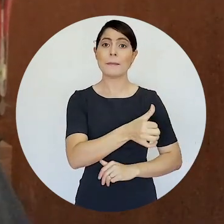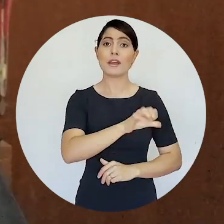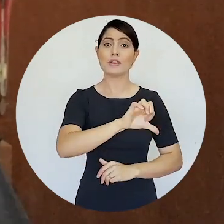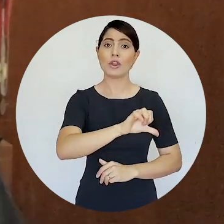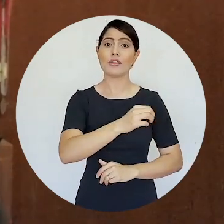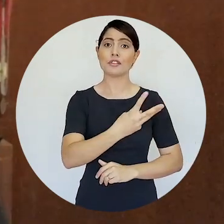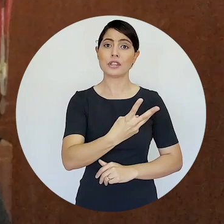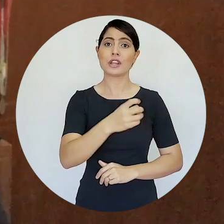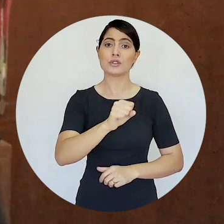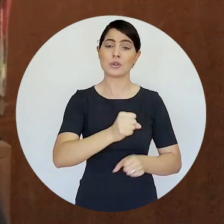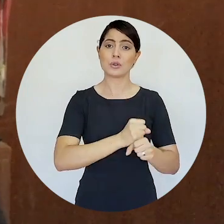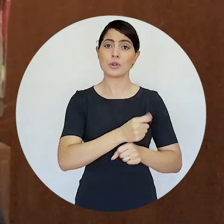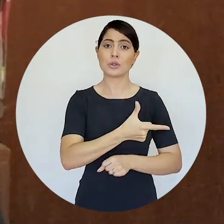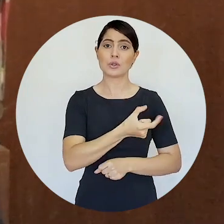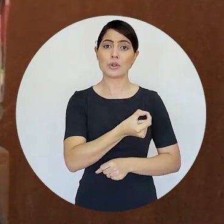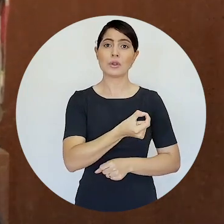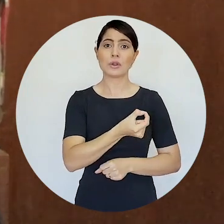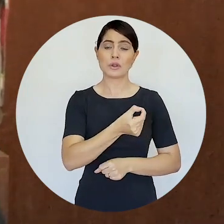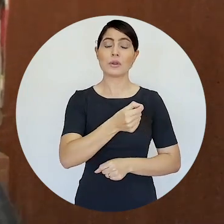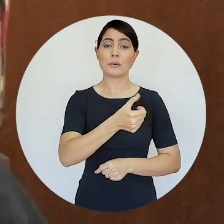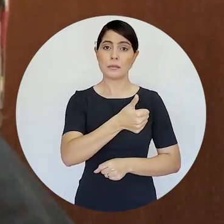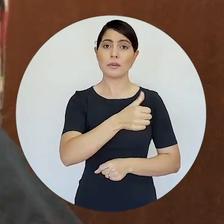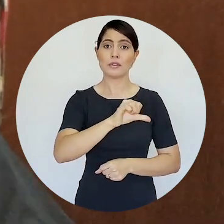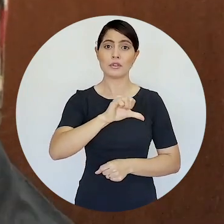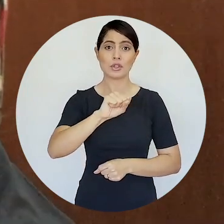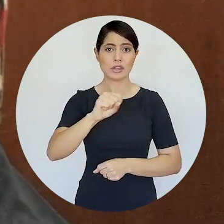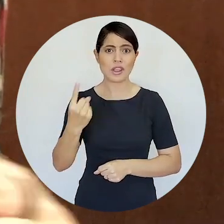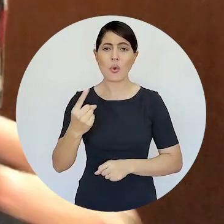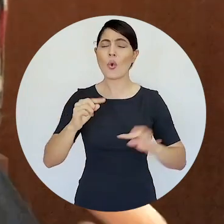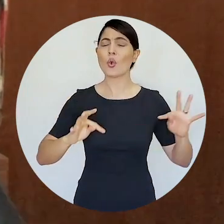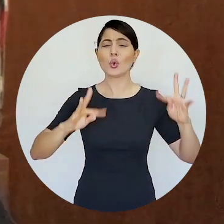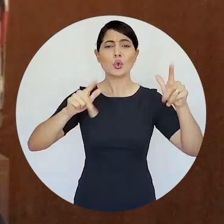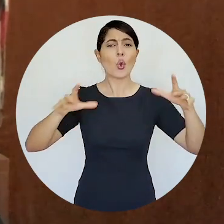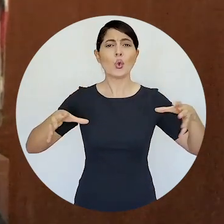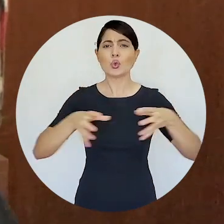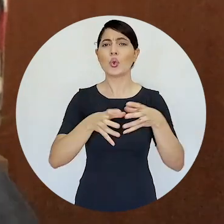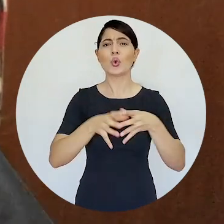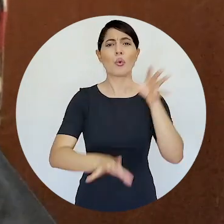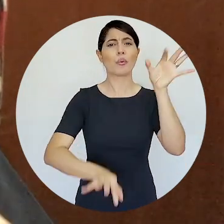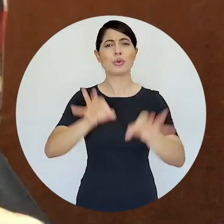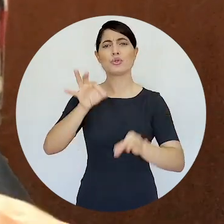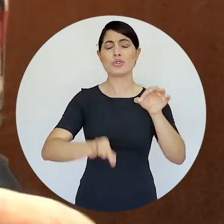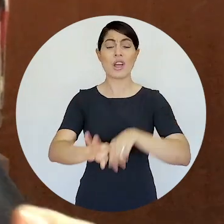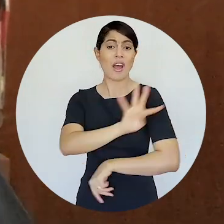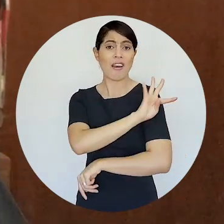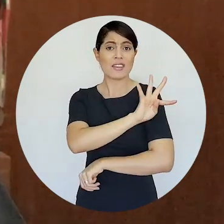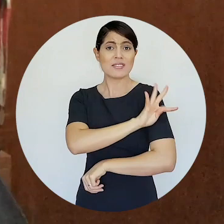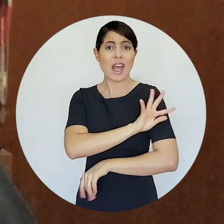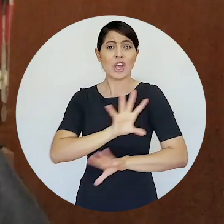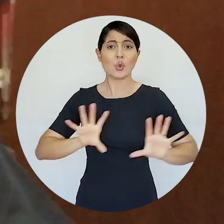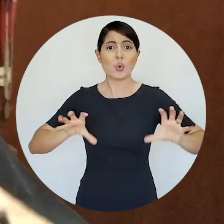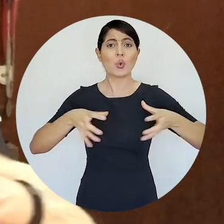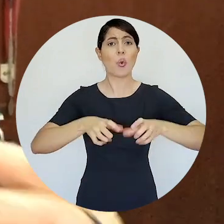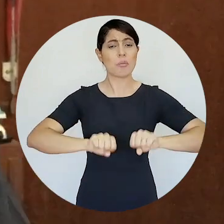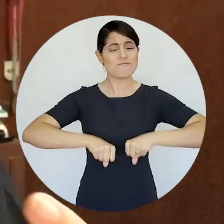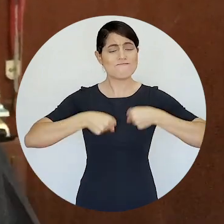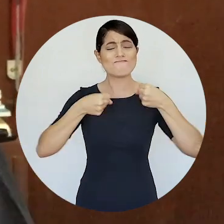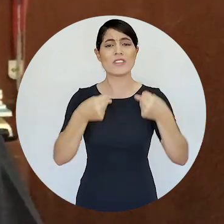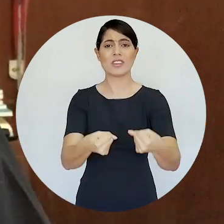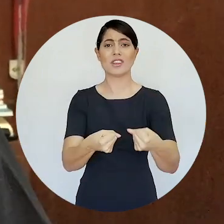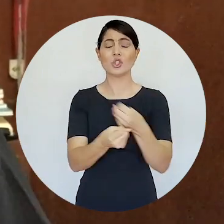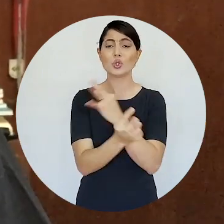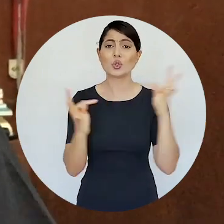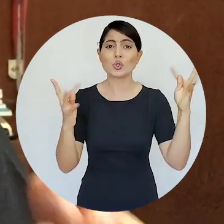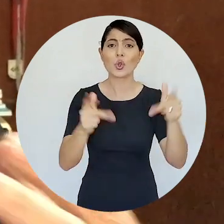a Lei 6938/81 e principalmente todo esse corpo jurídico, esse corpo técnico que